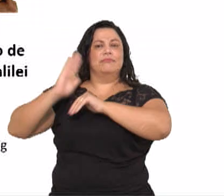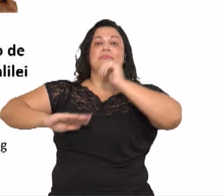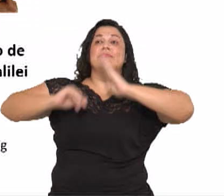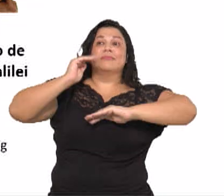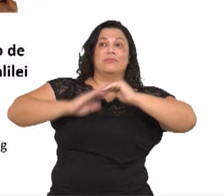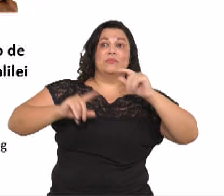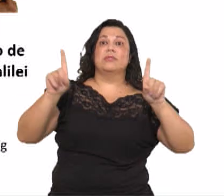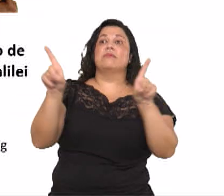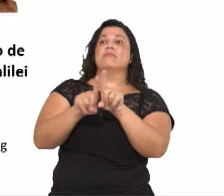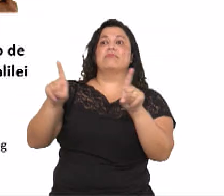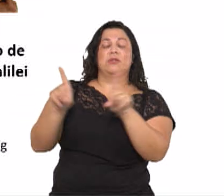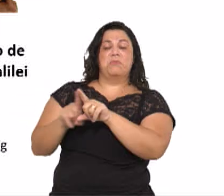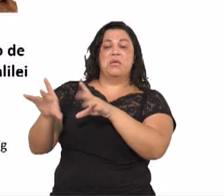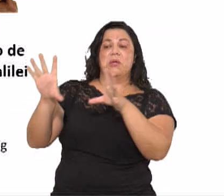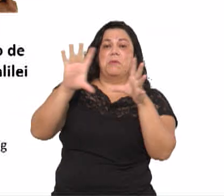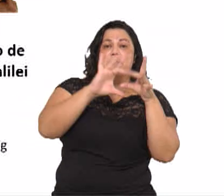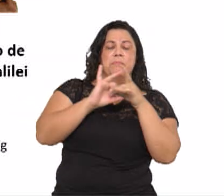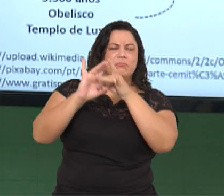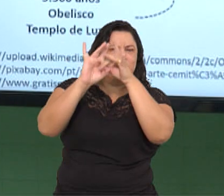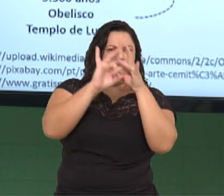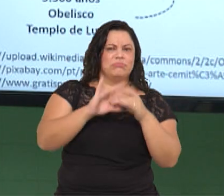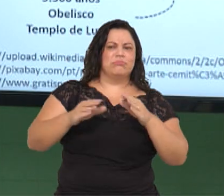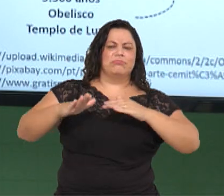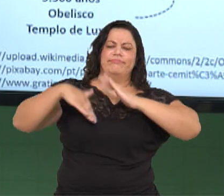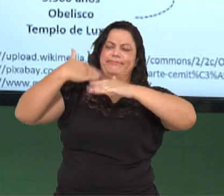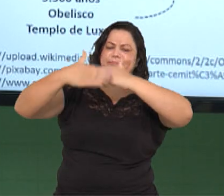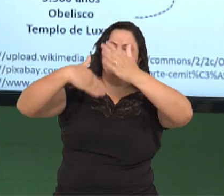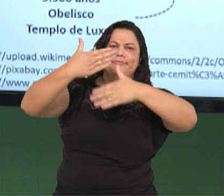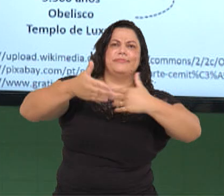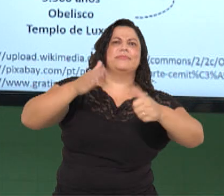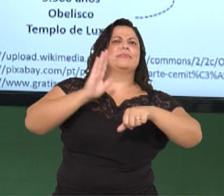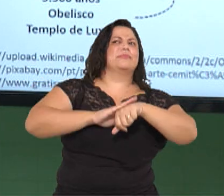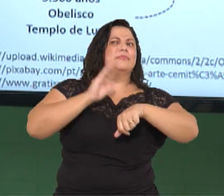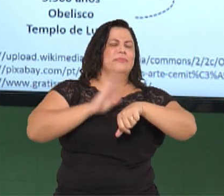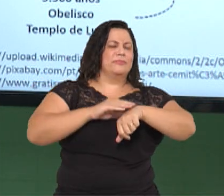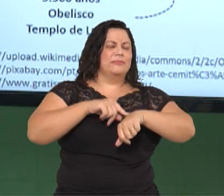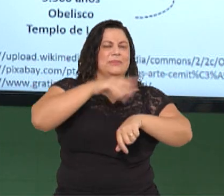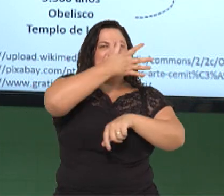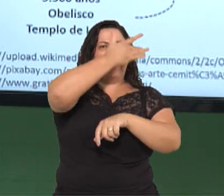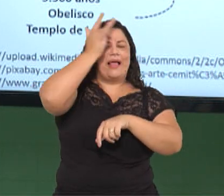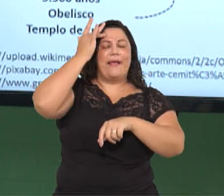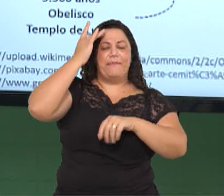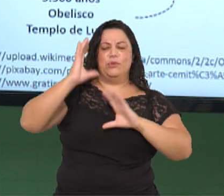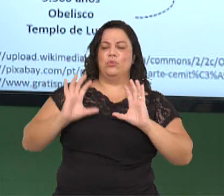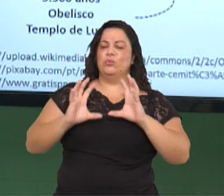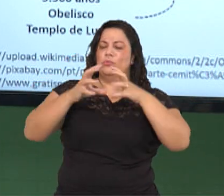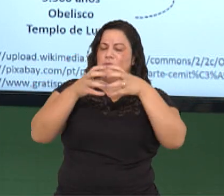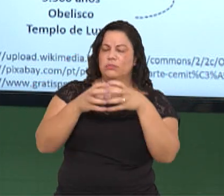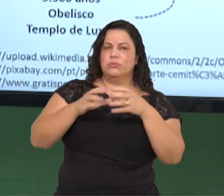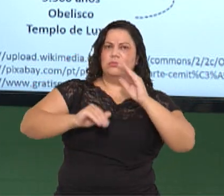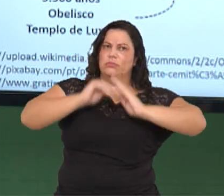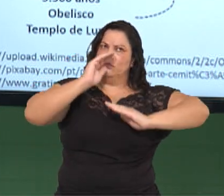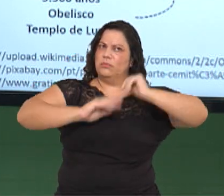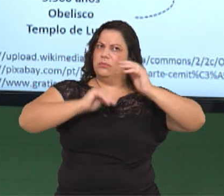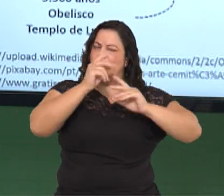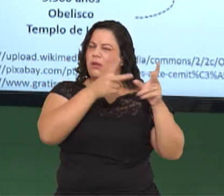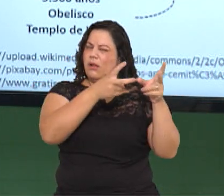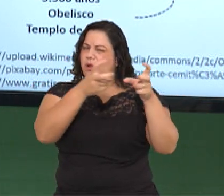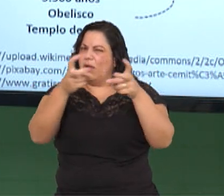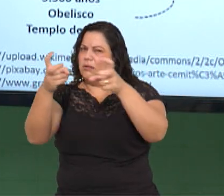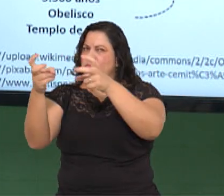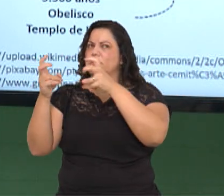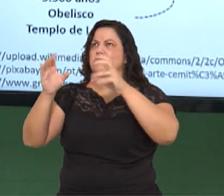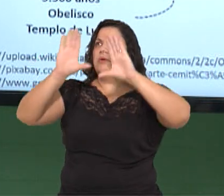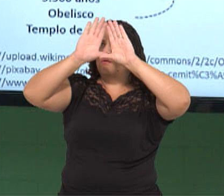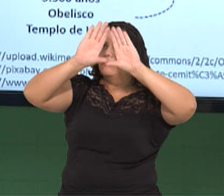com a passagem do tempo. Ou seja, as pessoas que construíram isso, os grupos que construíram isso, observavam o céu